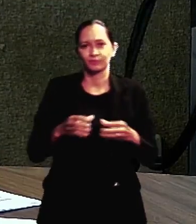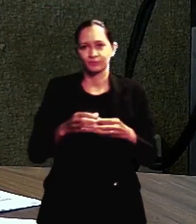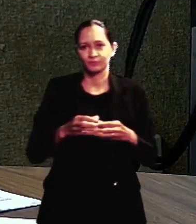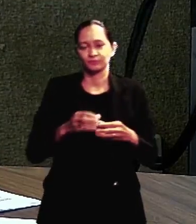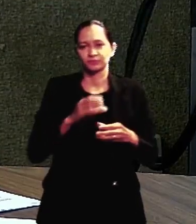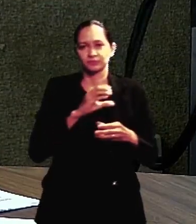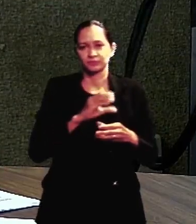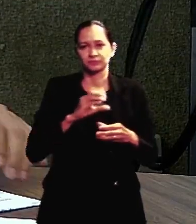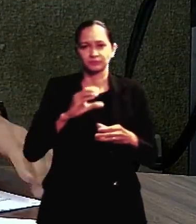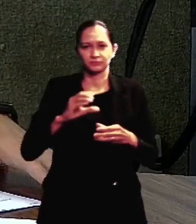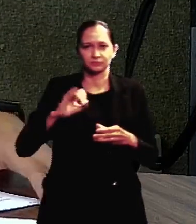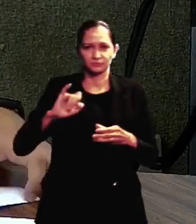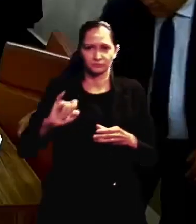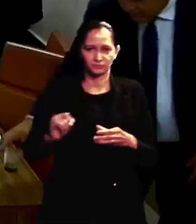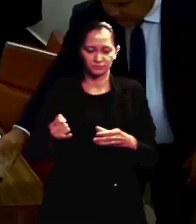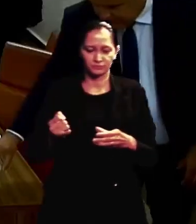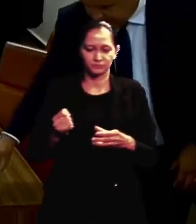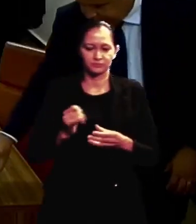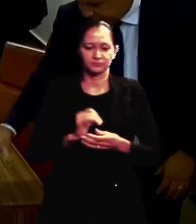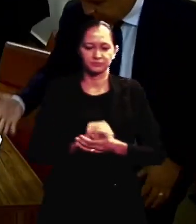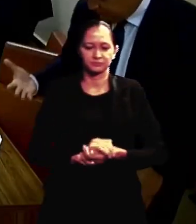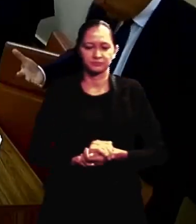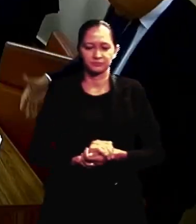Comissão de